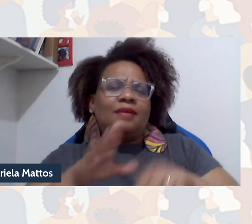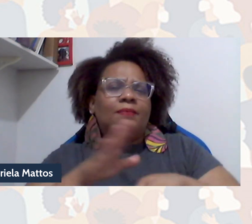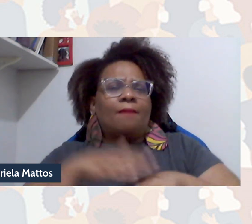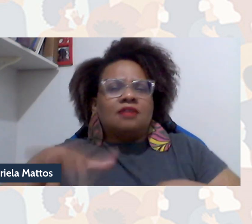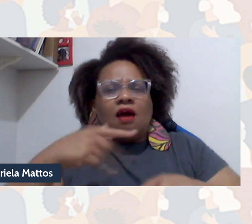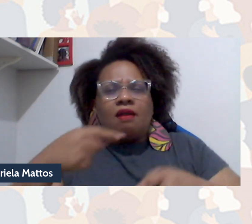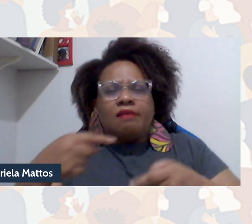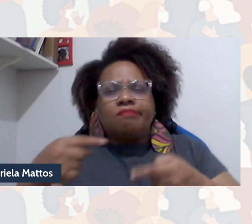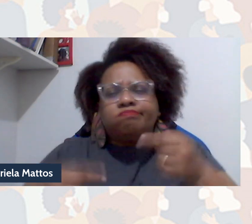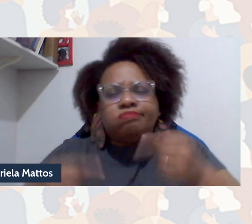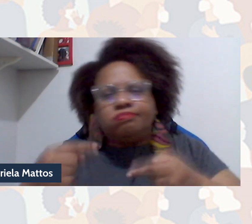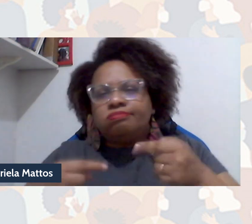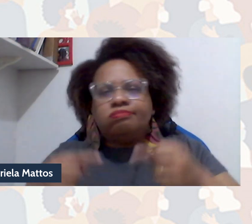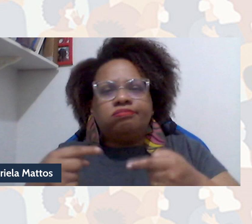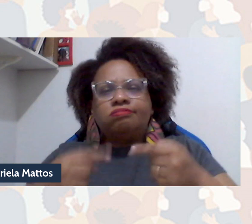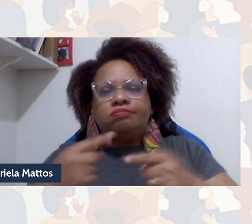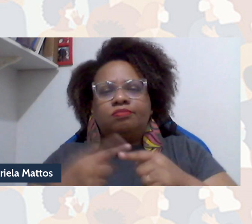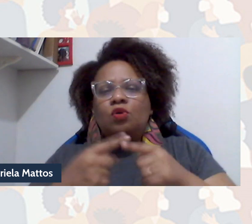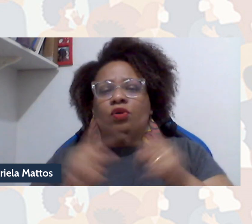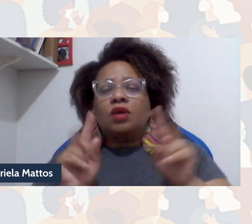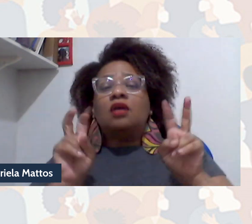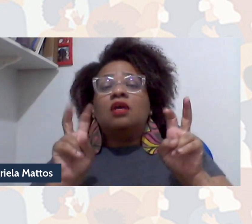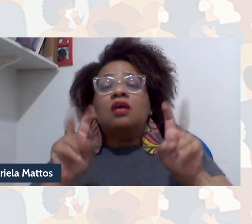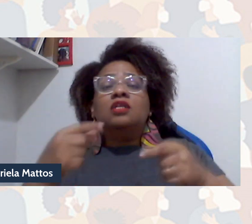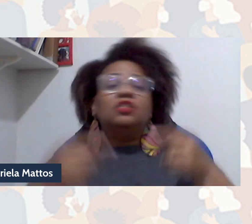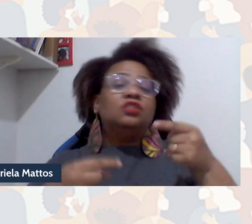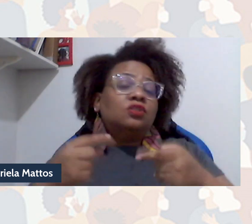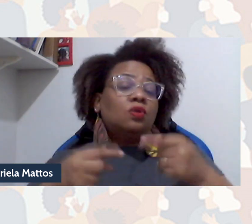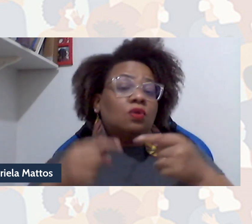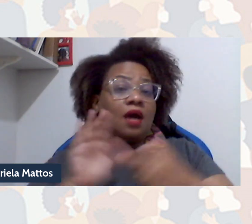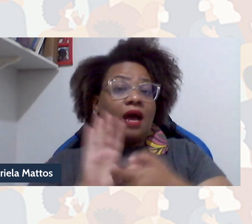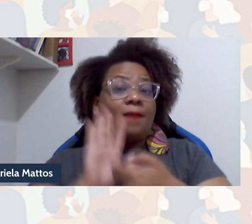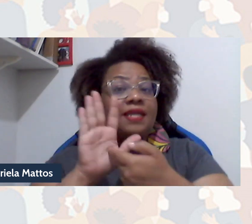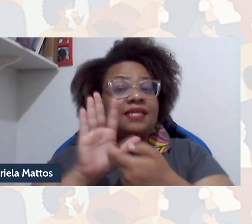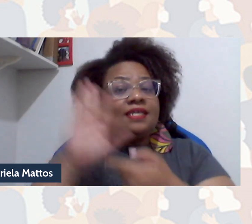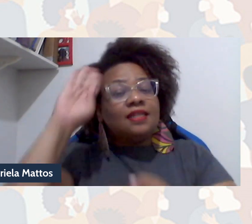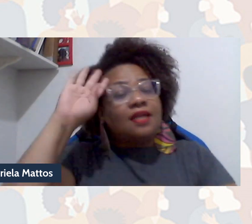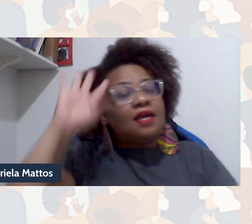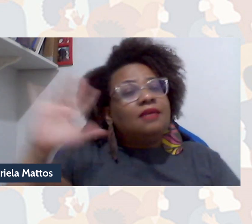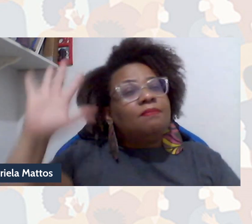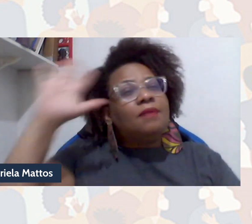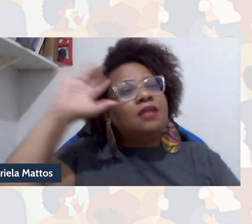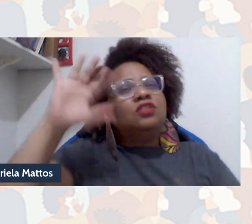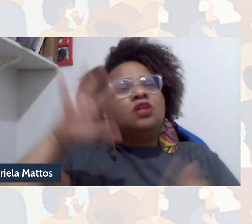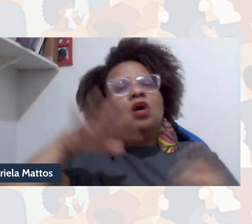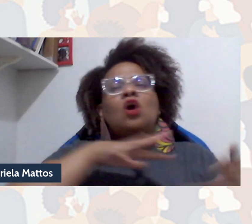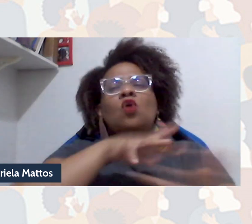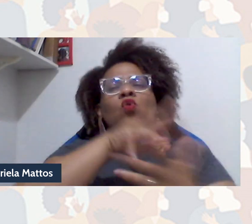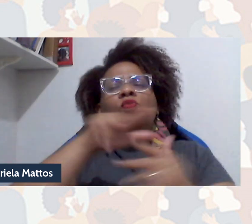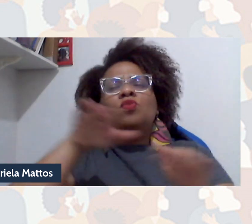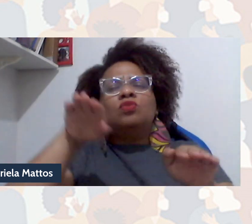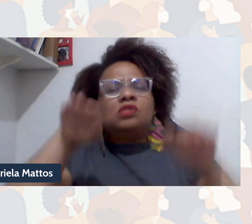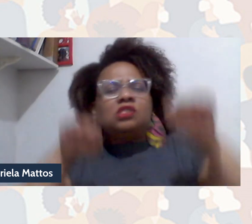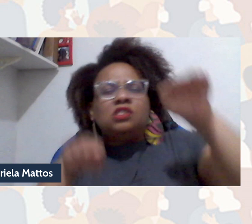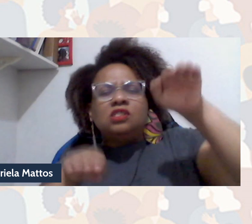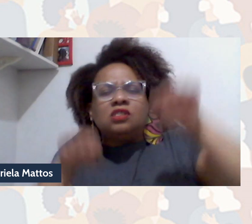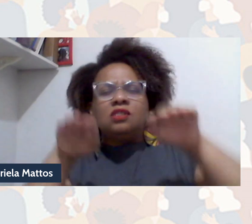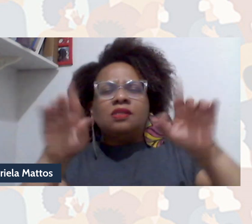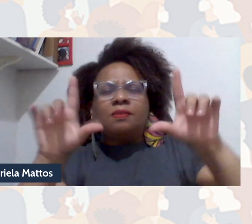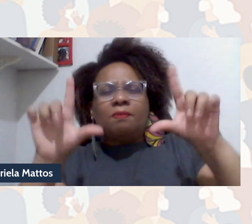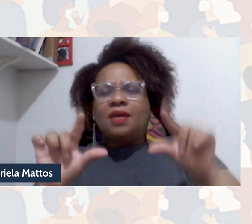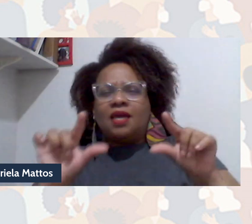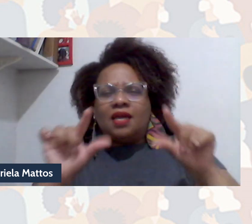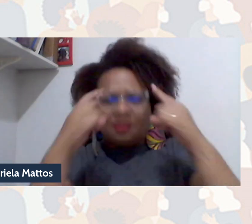discute o status quo. Apresenta utopias para imaginar um outro mundo menos desigual, menos binário, uma terra sem violência